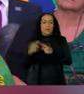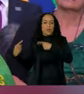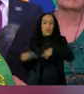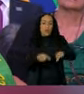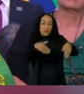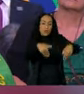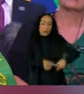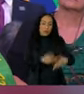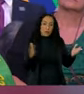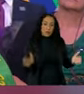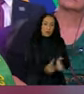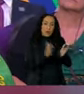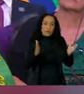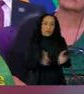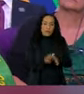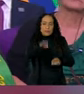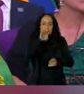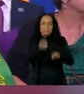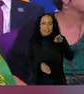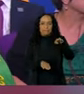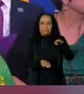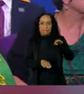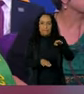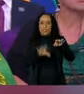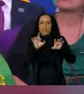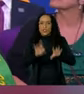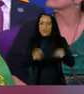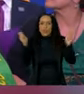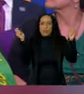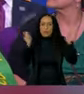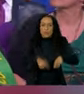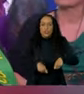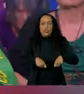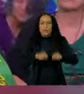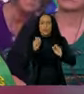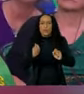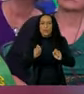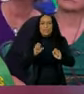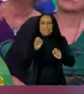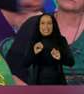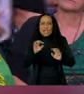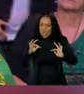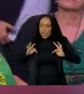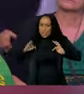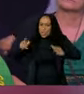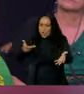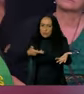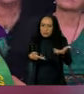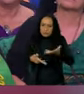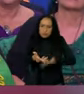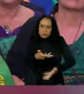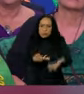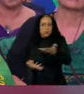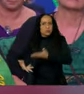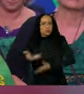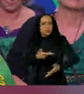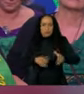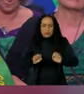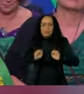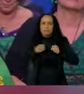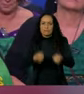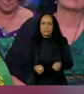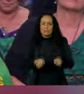fome e à pobreza e às desigualdades só serão possíveis com o envolvimento efetivo de todos e todas,